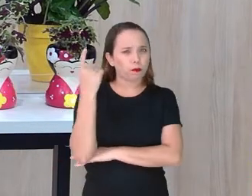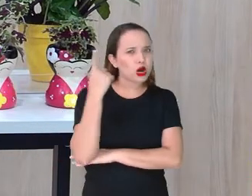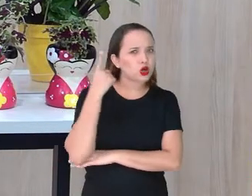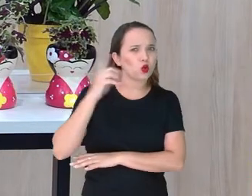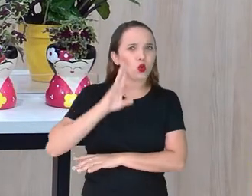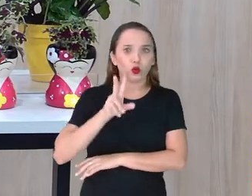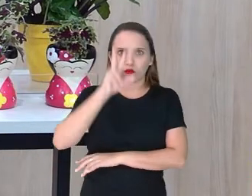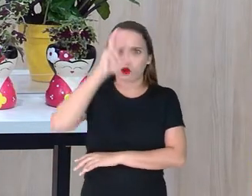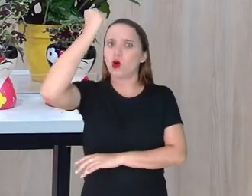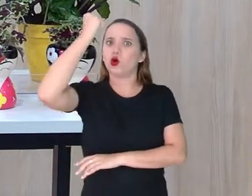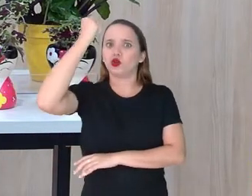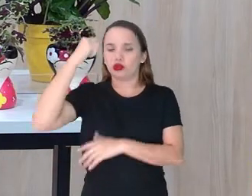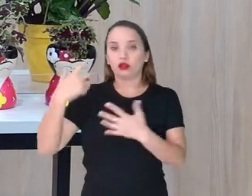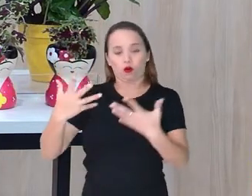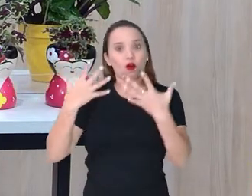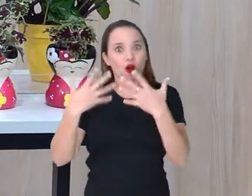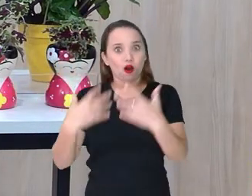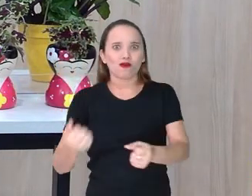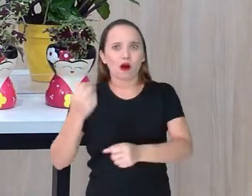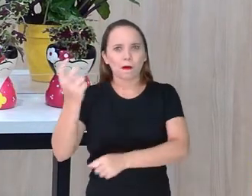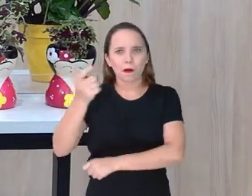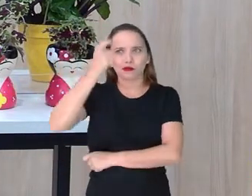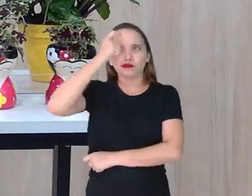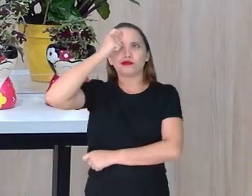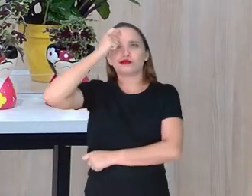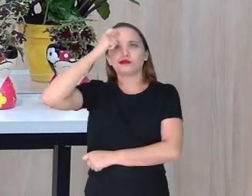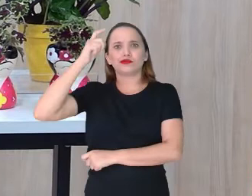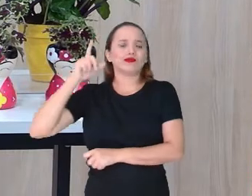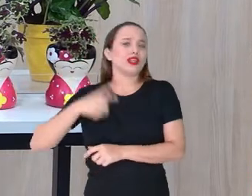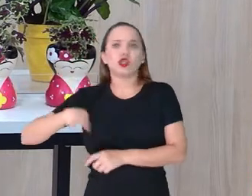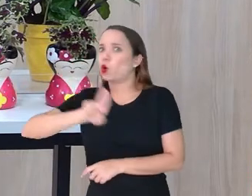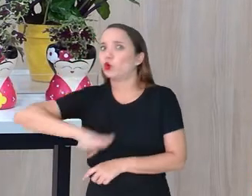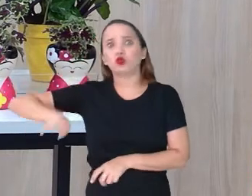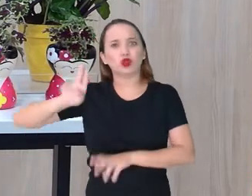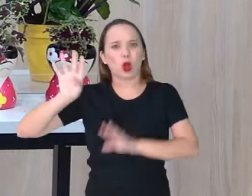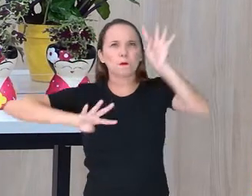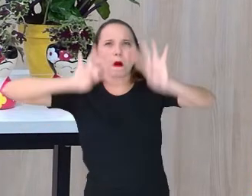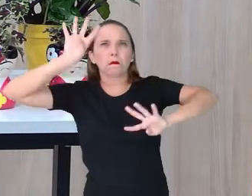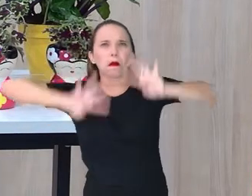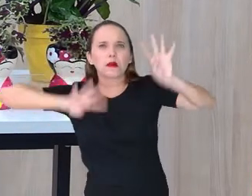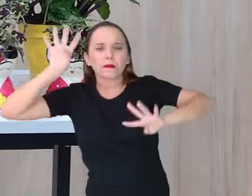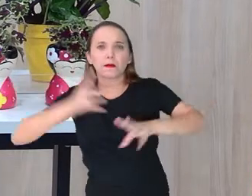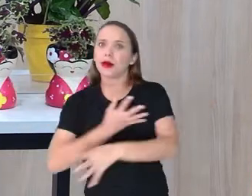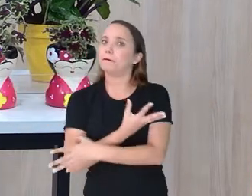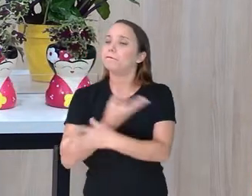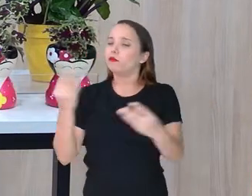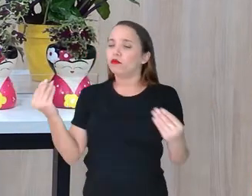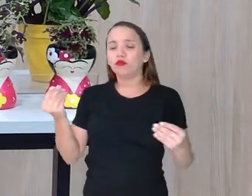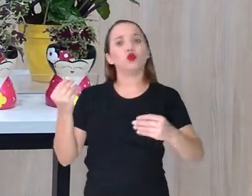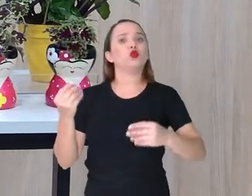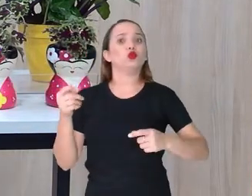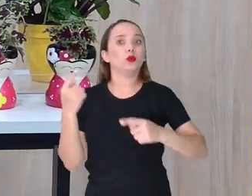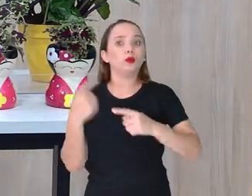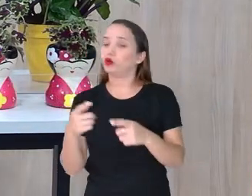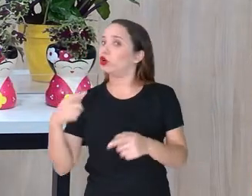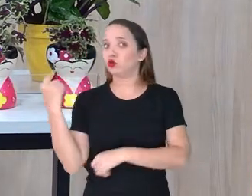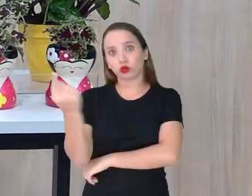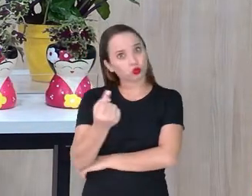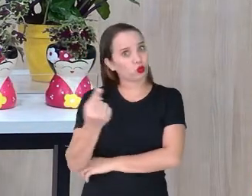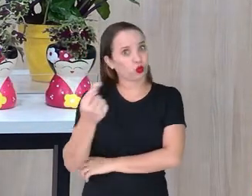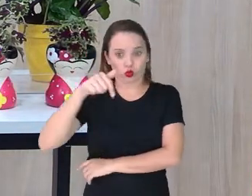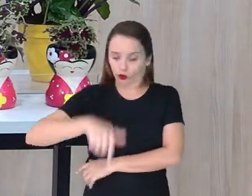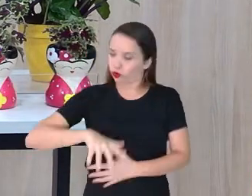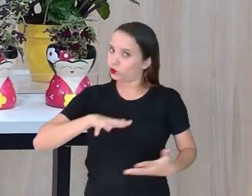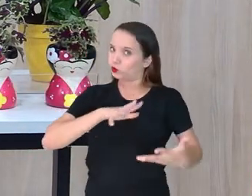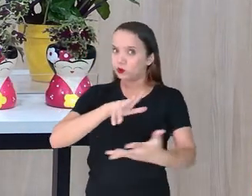essa conscientização de não utilizar nessa época tantos fogos, tanto barulho, não é? Porque não estamos sozinhos nesse